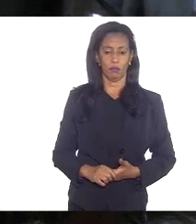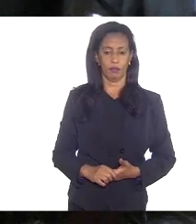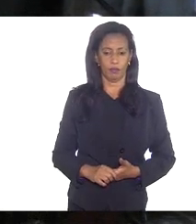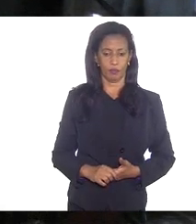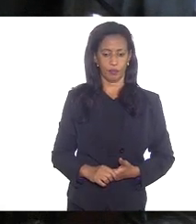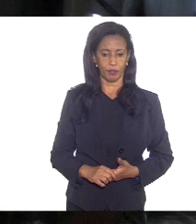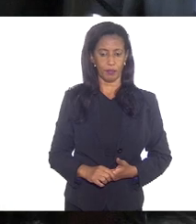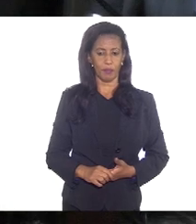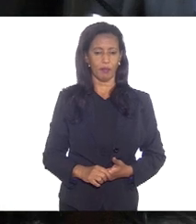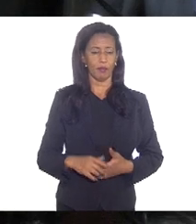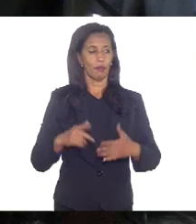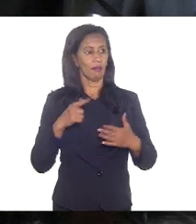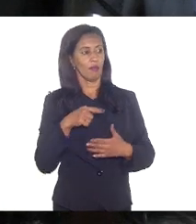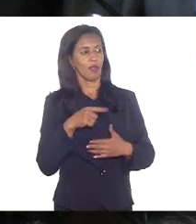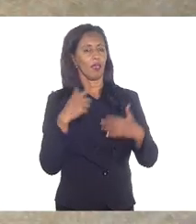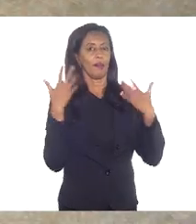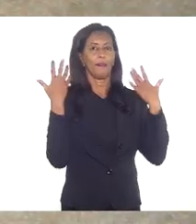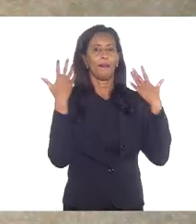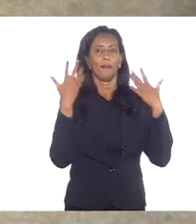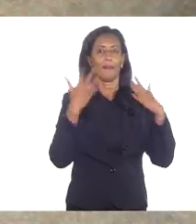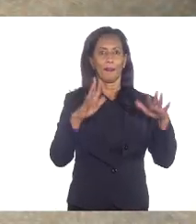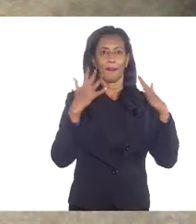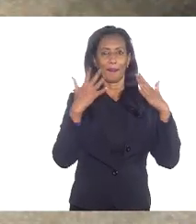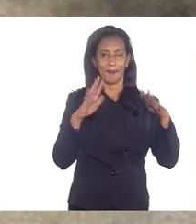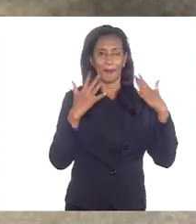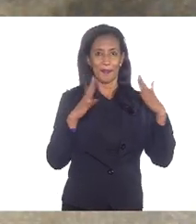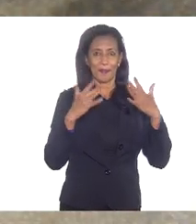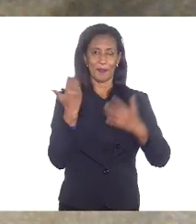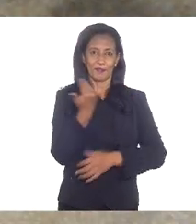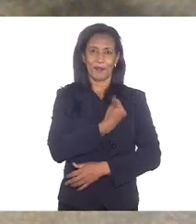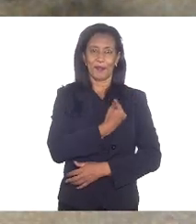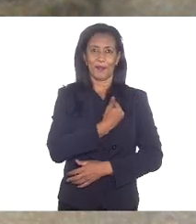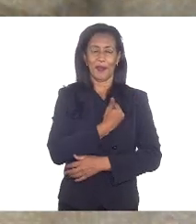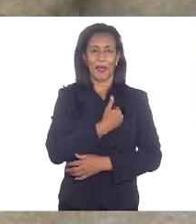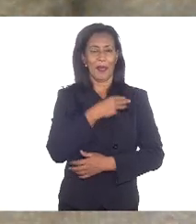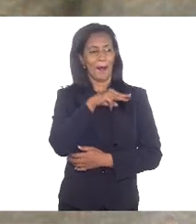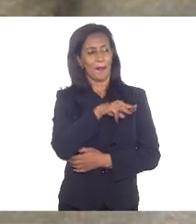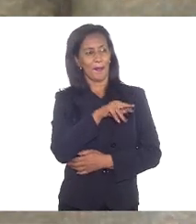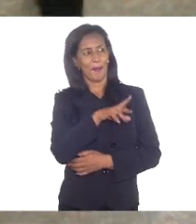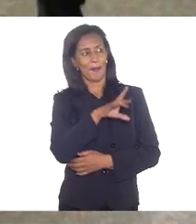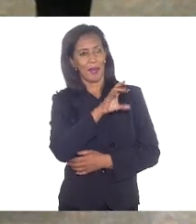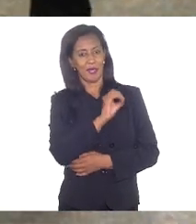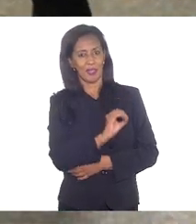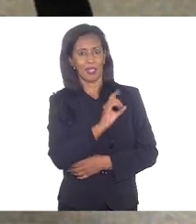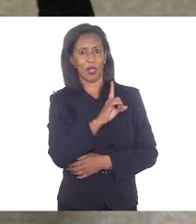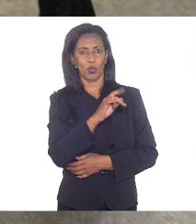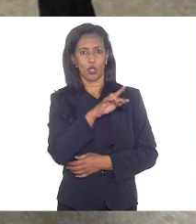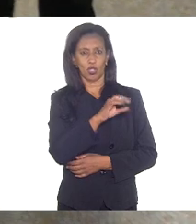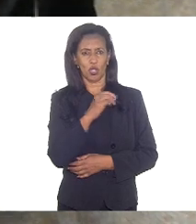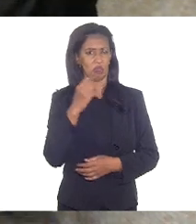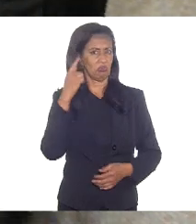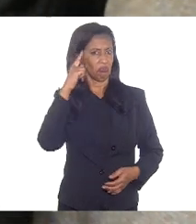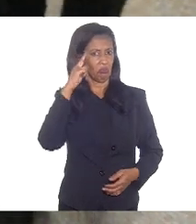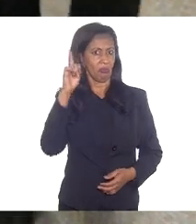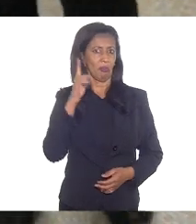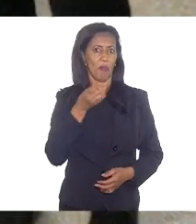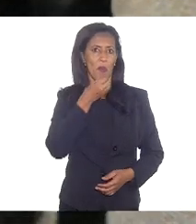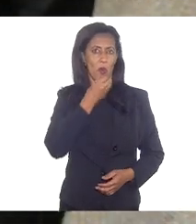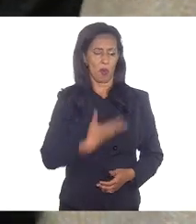Presidente, quero dar parabéns aí à iniciativa do meu grande amigo, deputado Marcelo Dino, pela essa brilhante ideia. Meu voto é